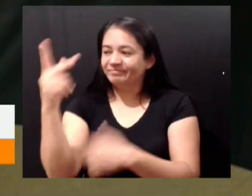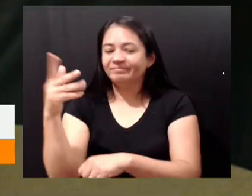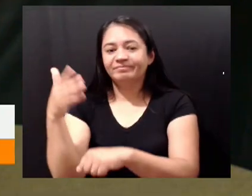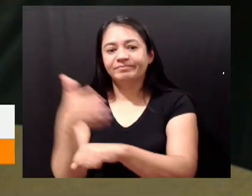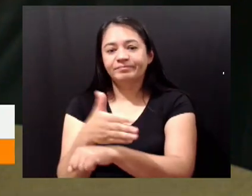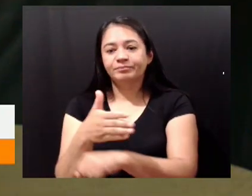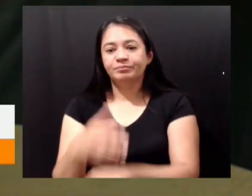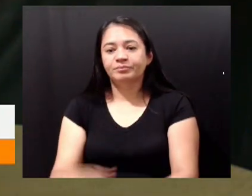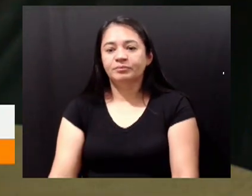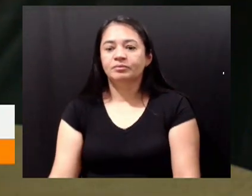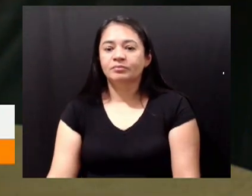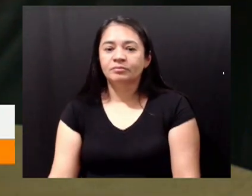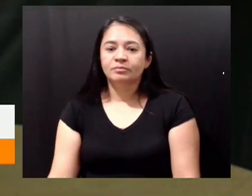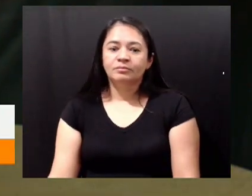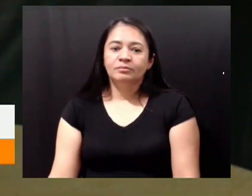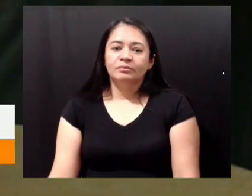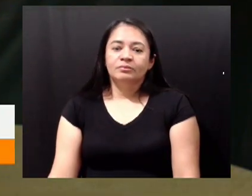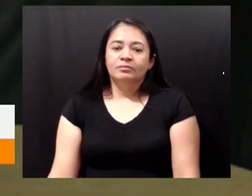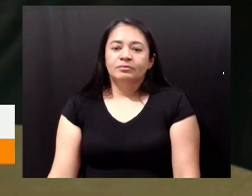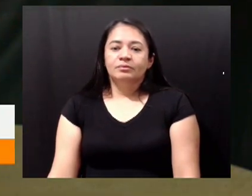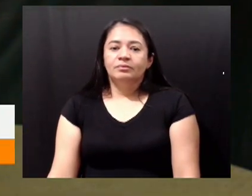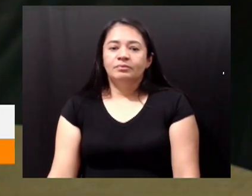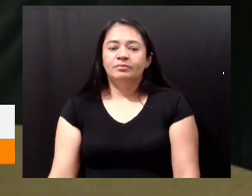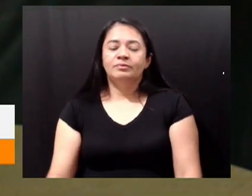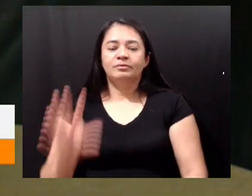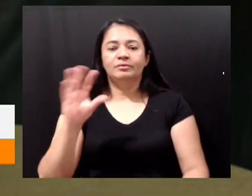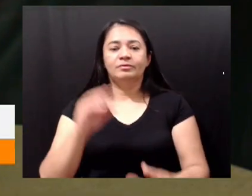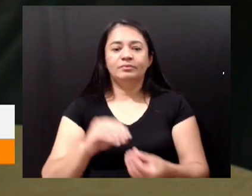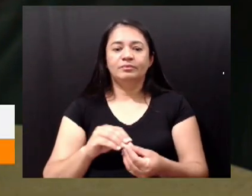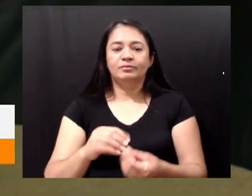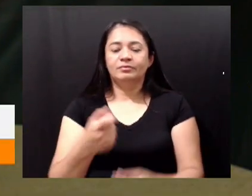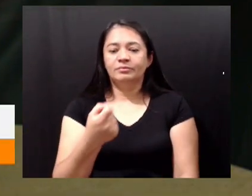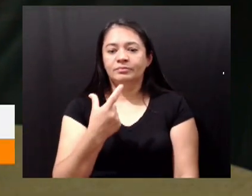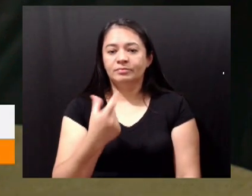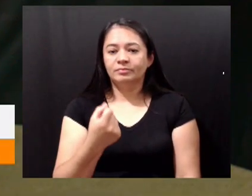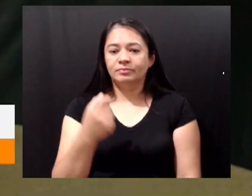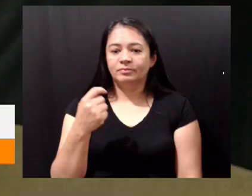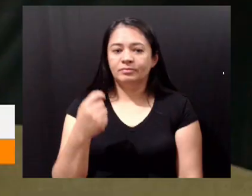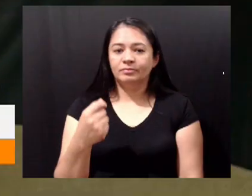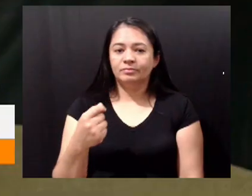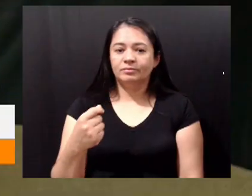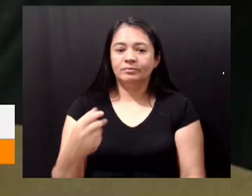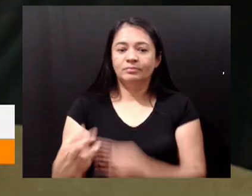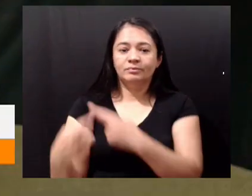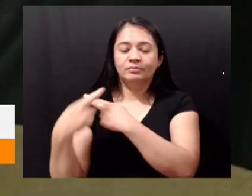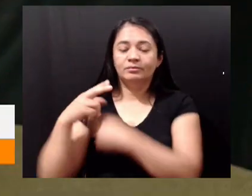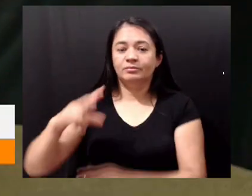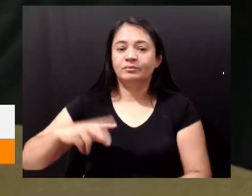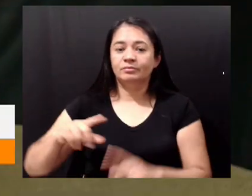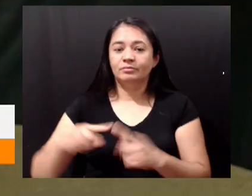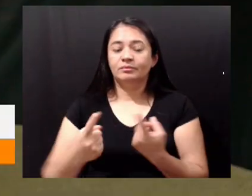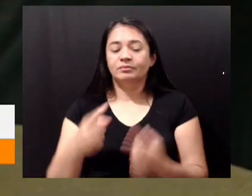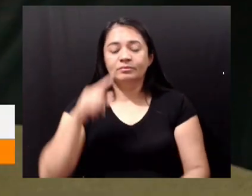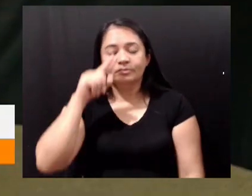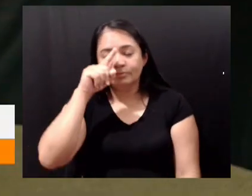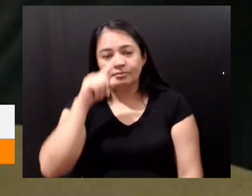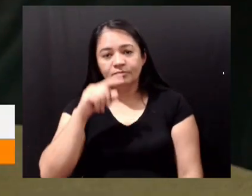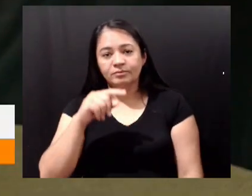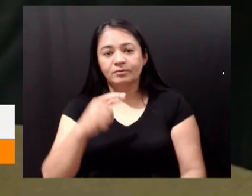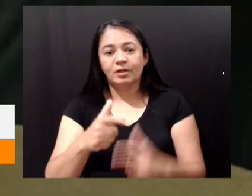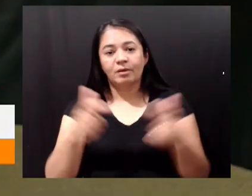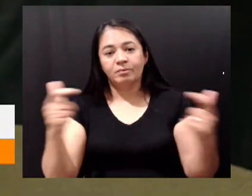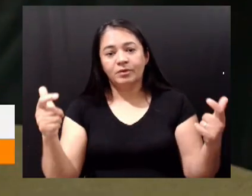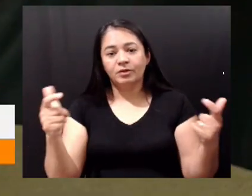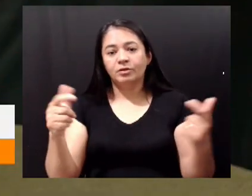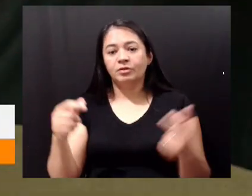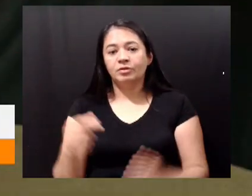também, gratidão. É isso, gente. A automedicação pode parecer um atalho, né? Mas os riscos são muito maiores que os